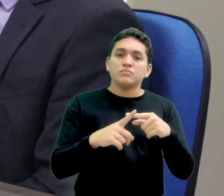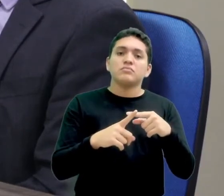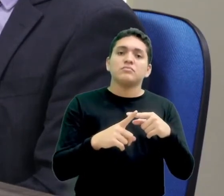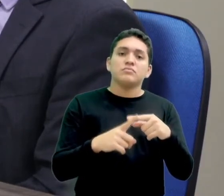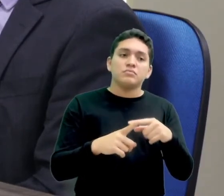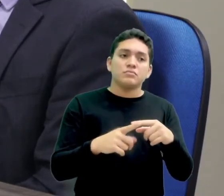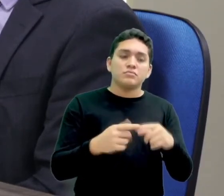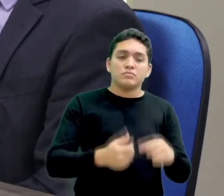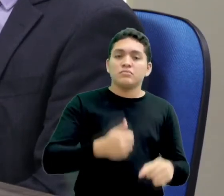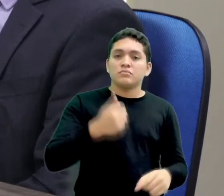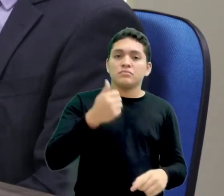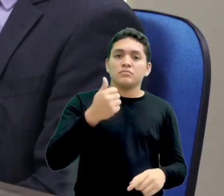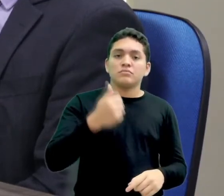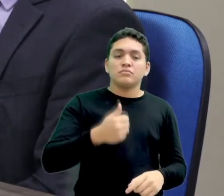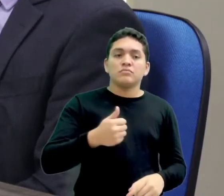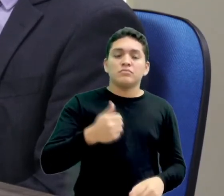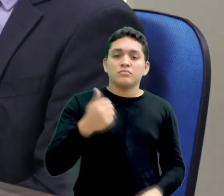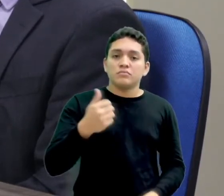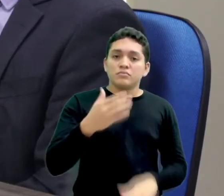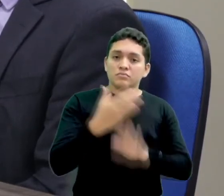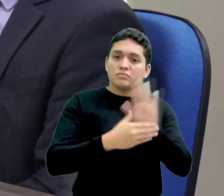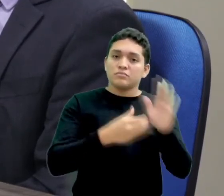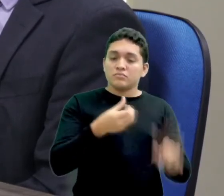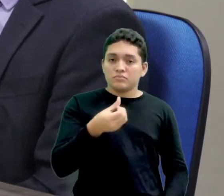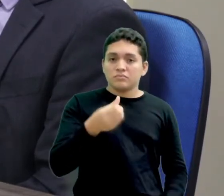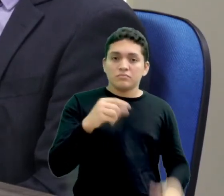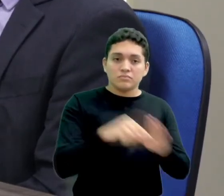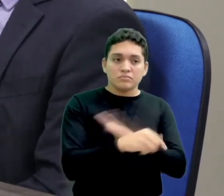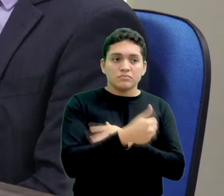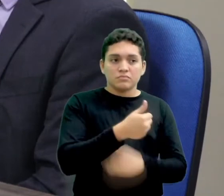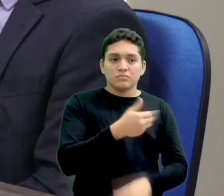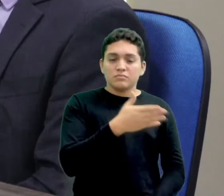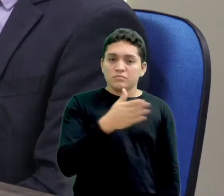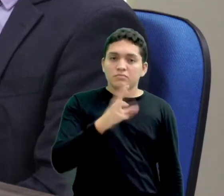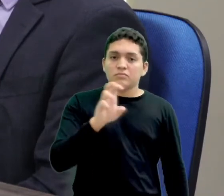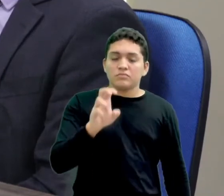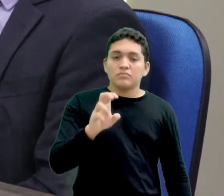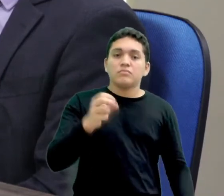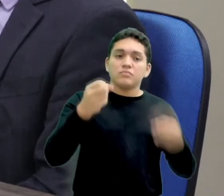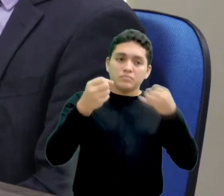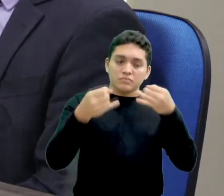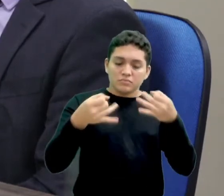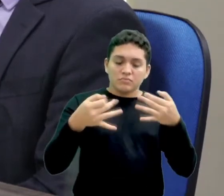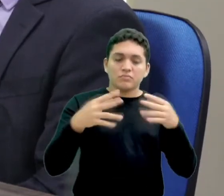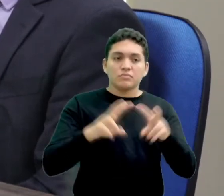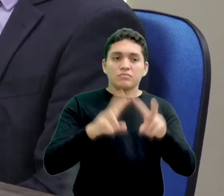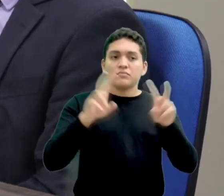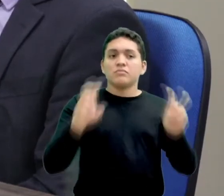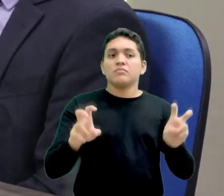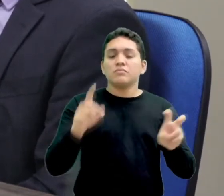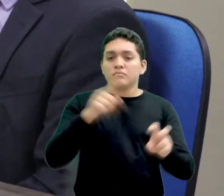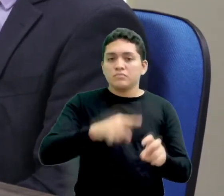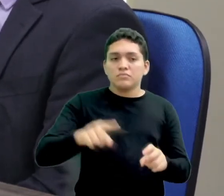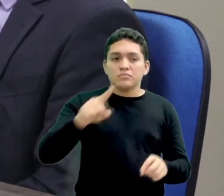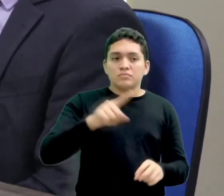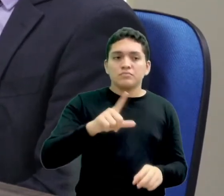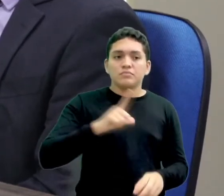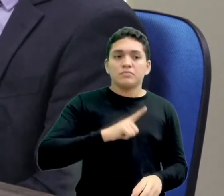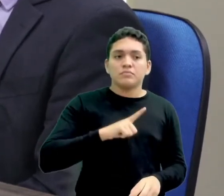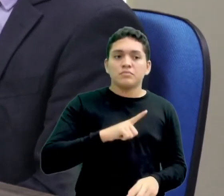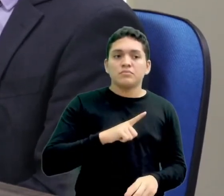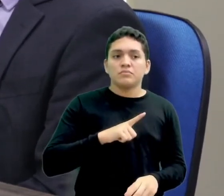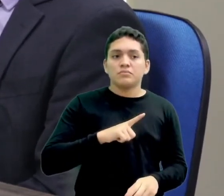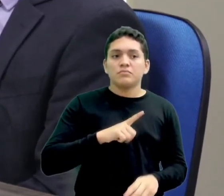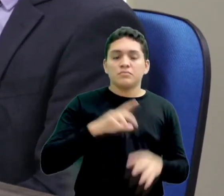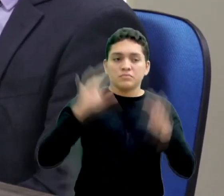1 Coríntios capítulo de número 6, os versículos 1 e 5, ele vai falar exatamente a respeito disso. Olha, se vocês têm alguma causa para resolver